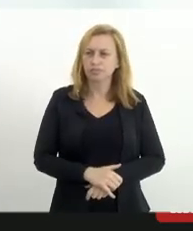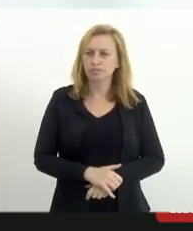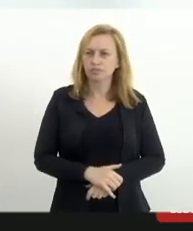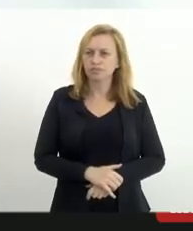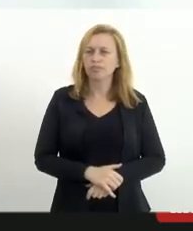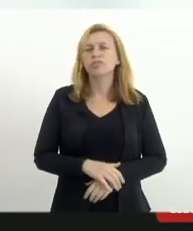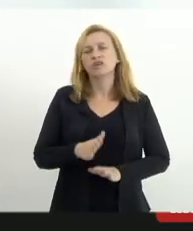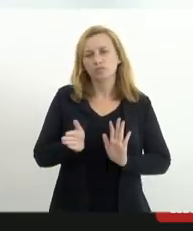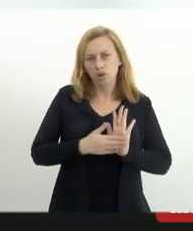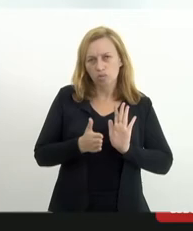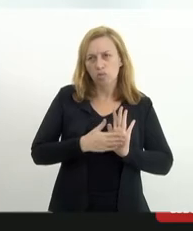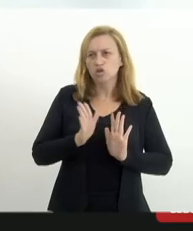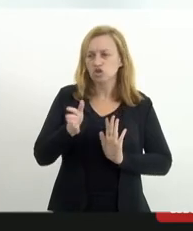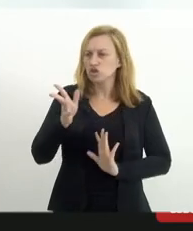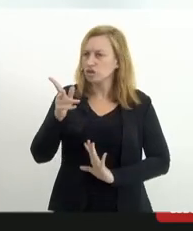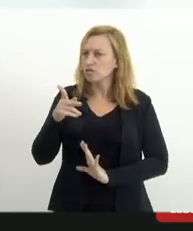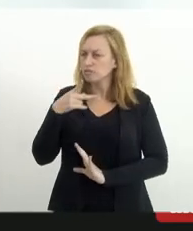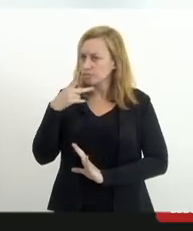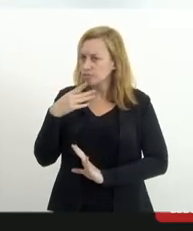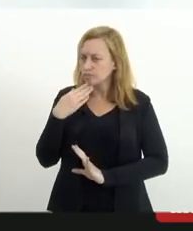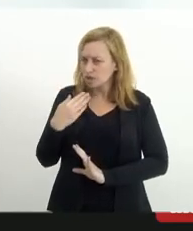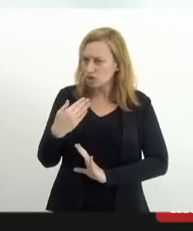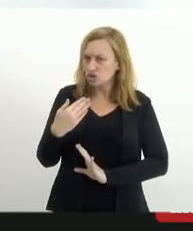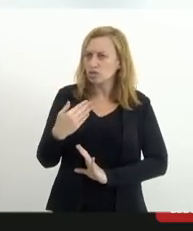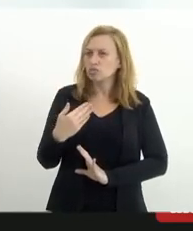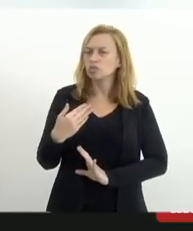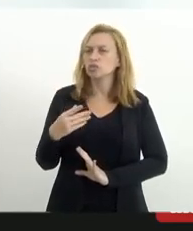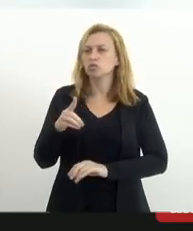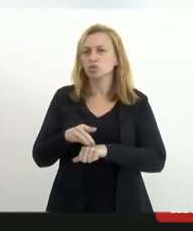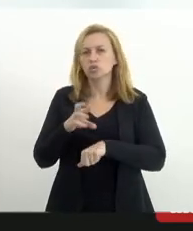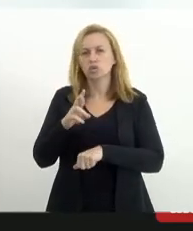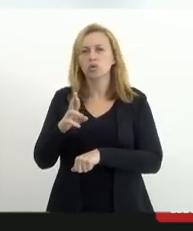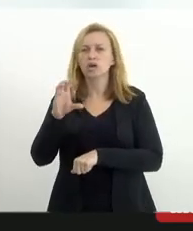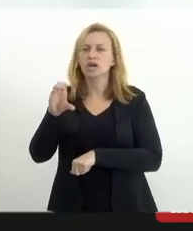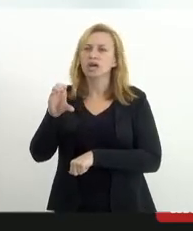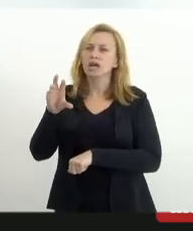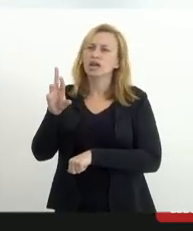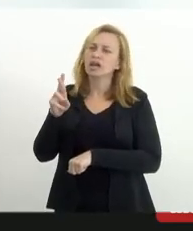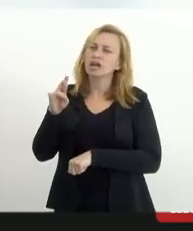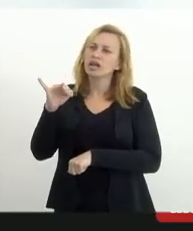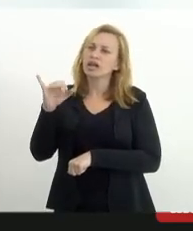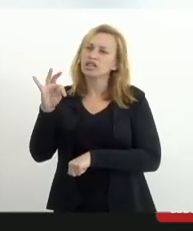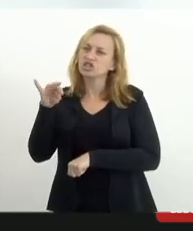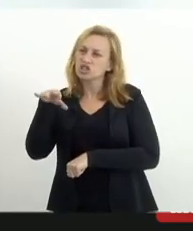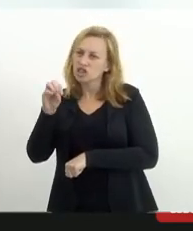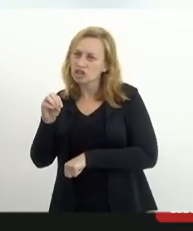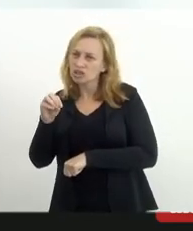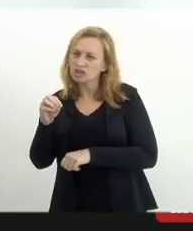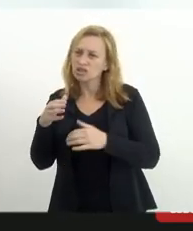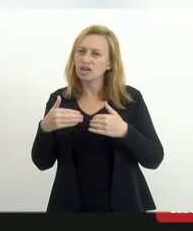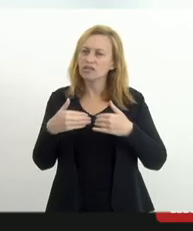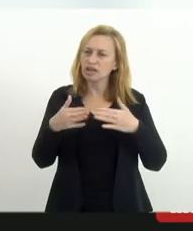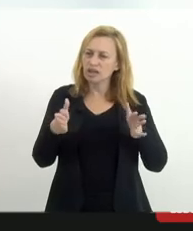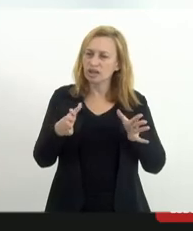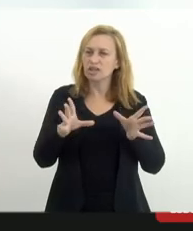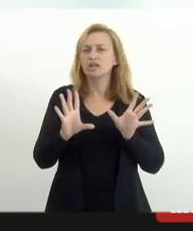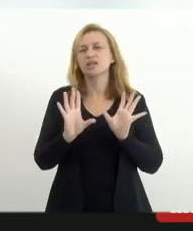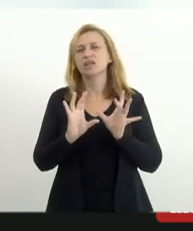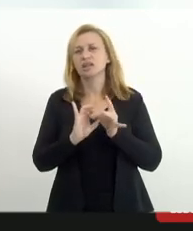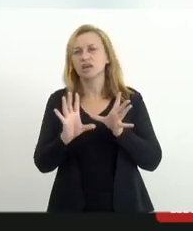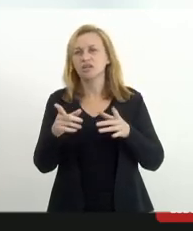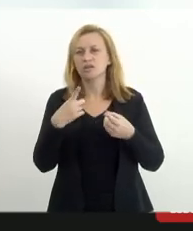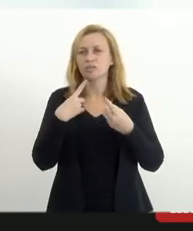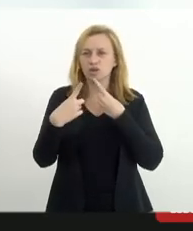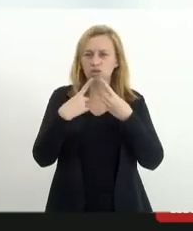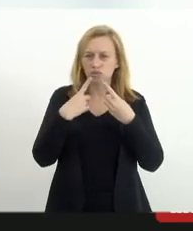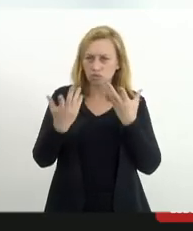Fizemos essa proposta. O doutor Cristiano disse que estava aberto às conversas, e